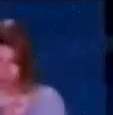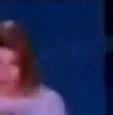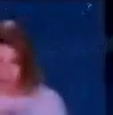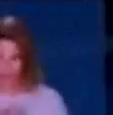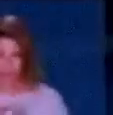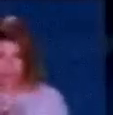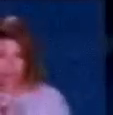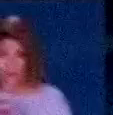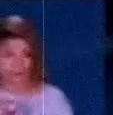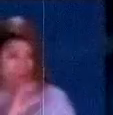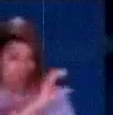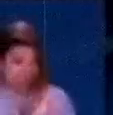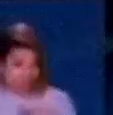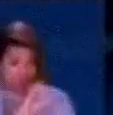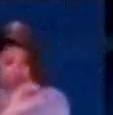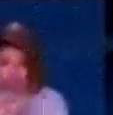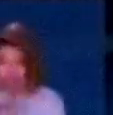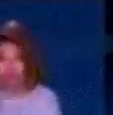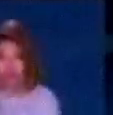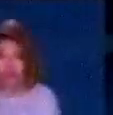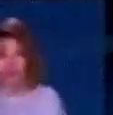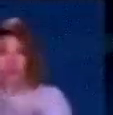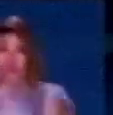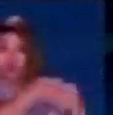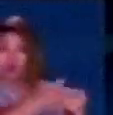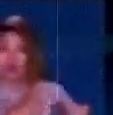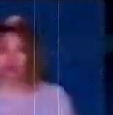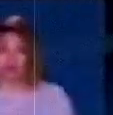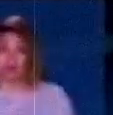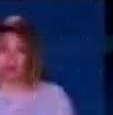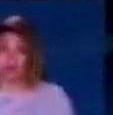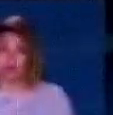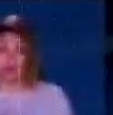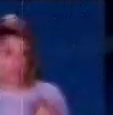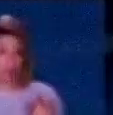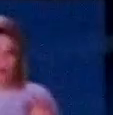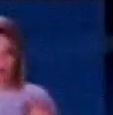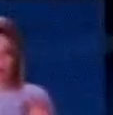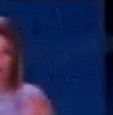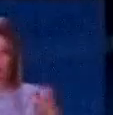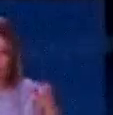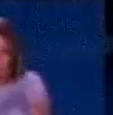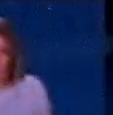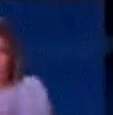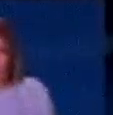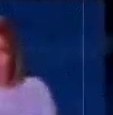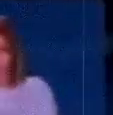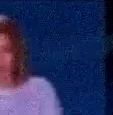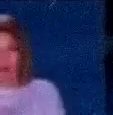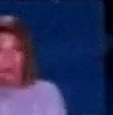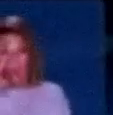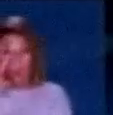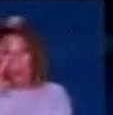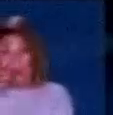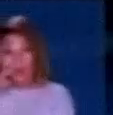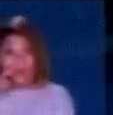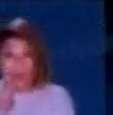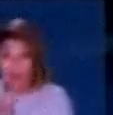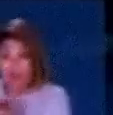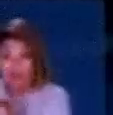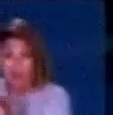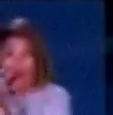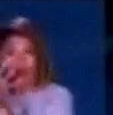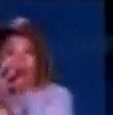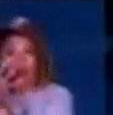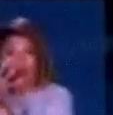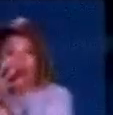tirou do povo. Nós nem aceitamos esse dinheiro. Nós tivemos o Meirelles gastando 43 milhões na sua